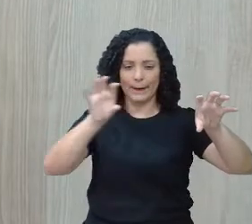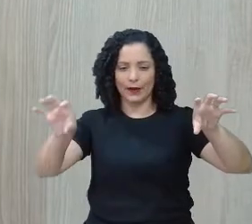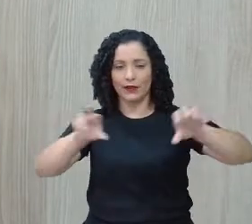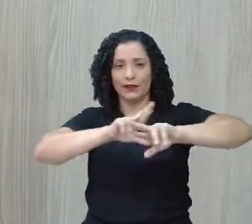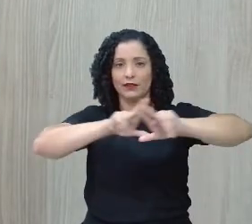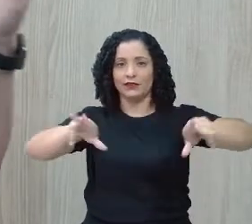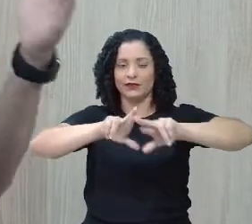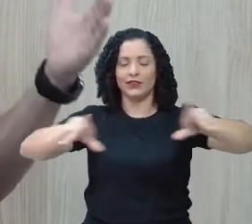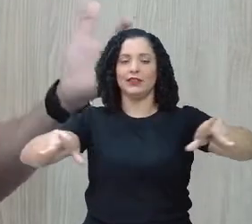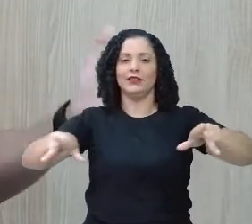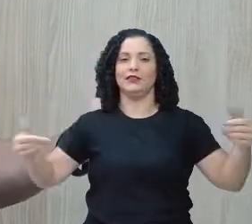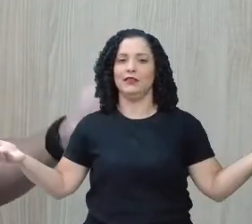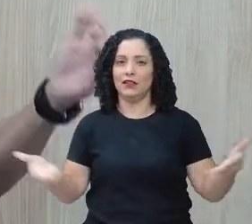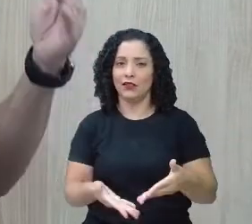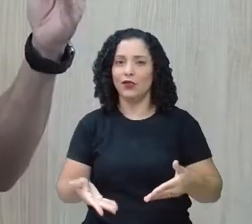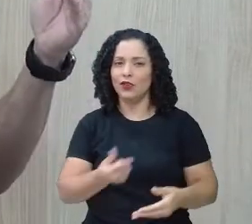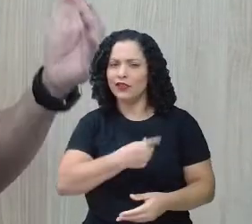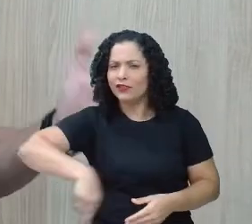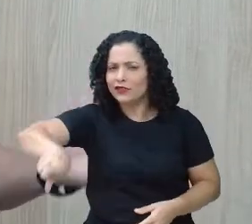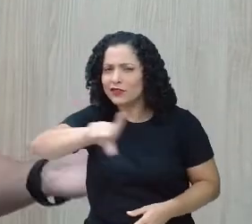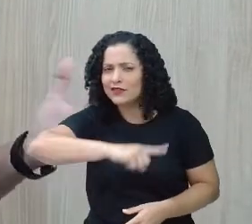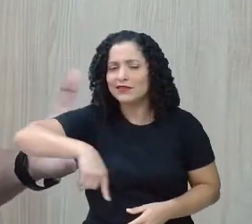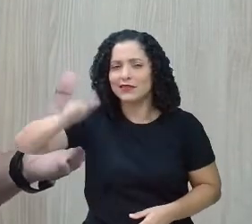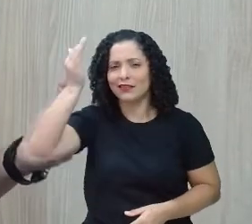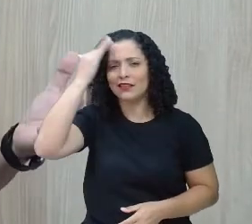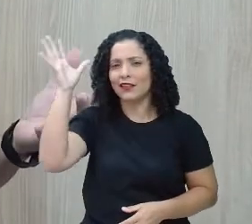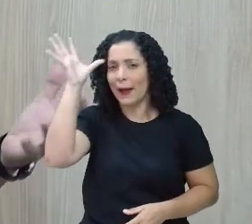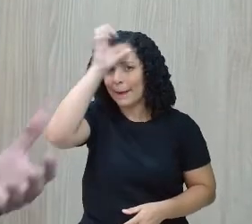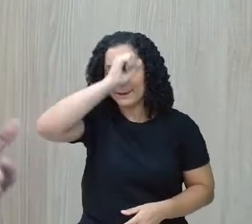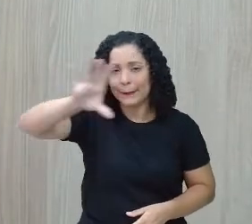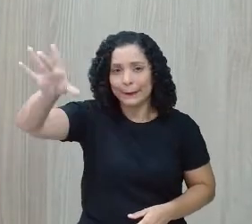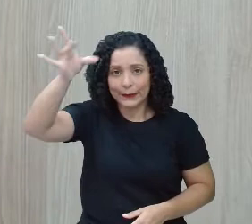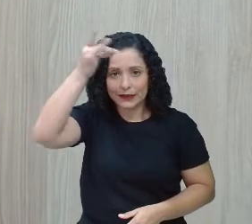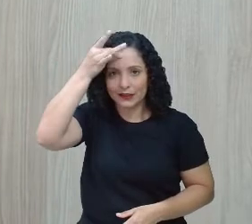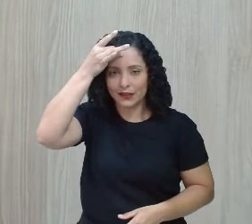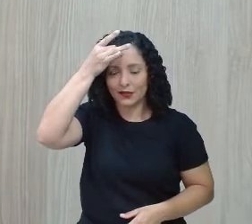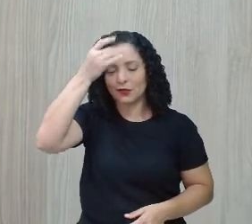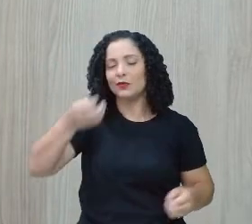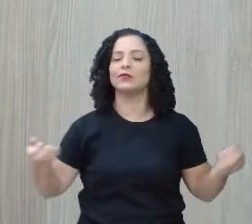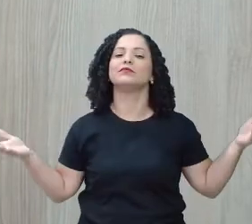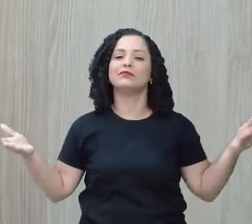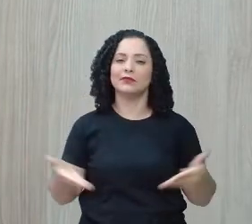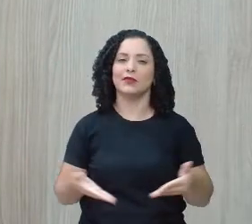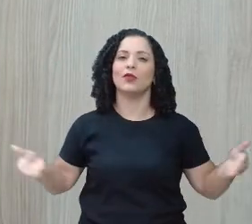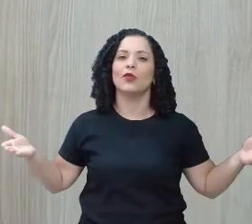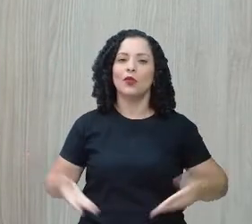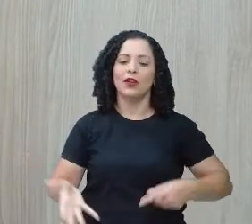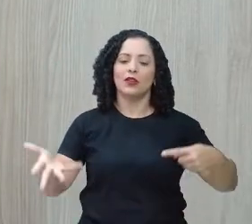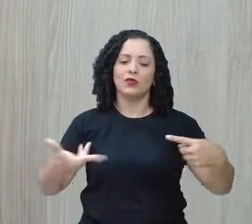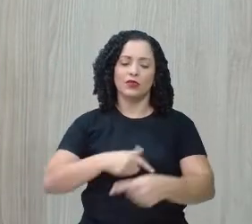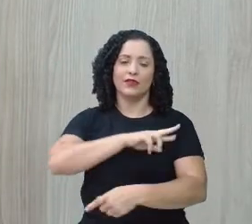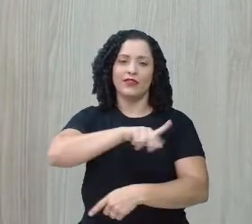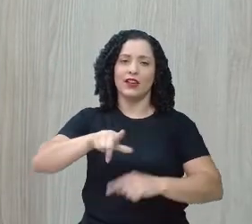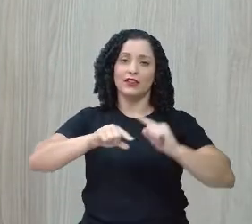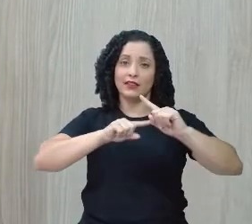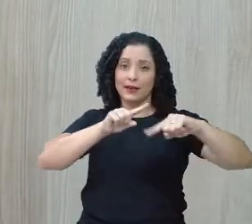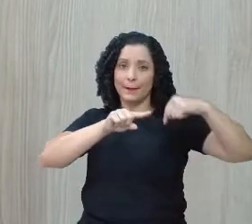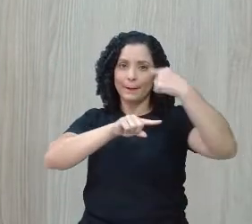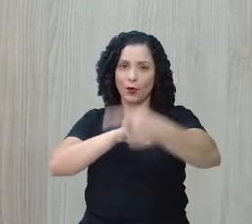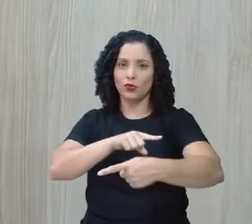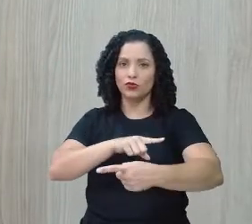questão que estamos falando aqui agora, sobre um sistema, sobre uma equação com infinitas soluções, lá na